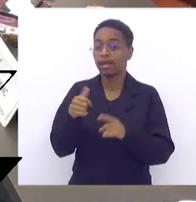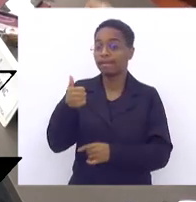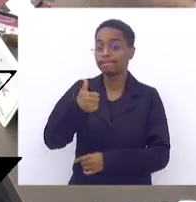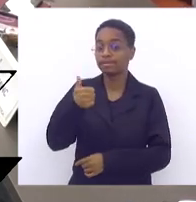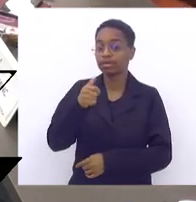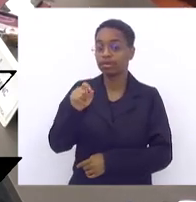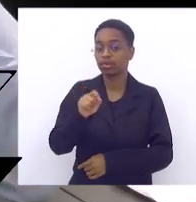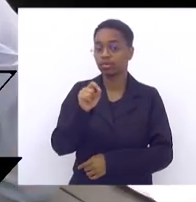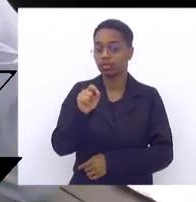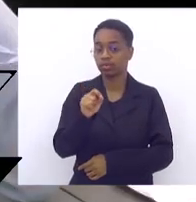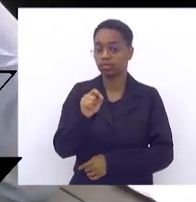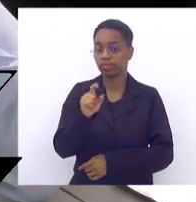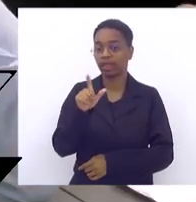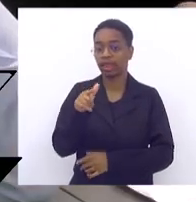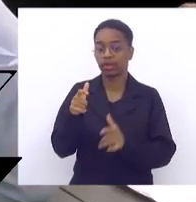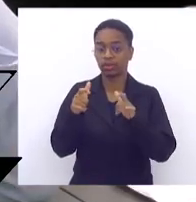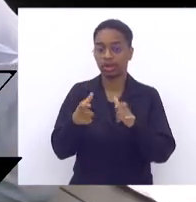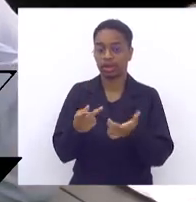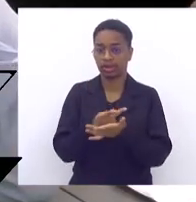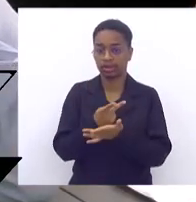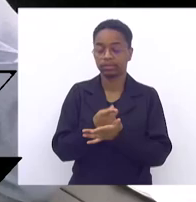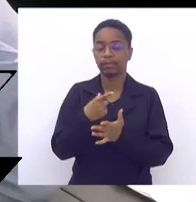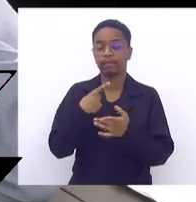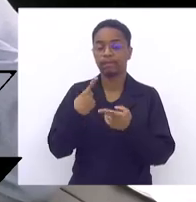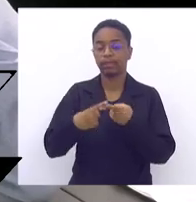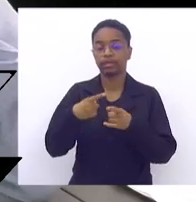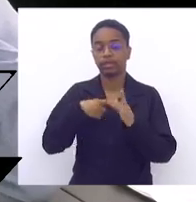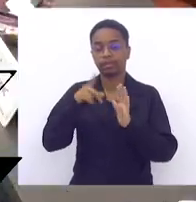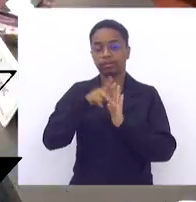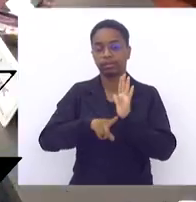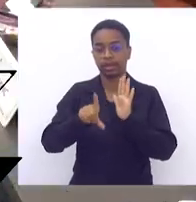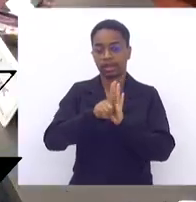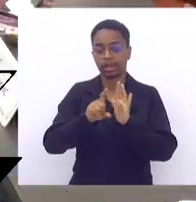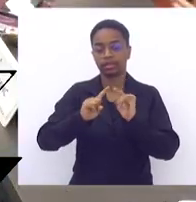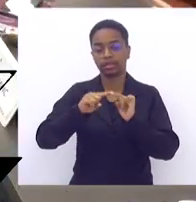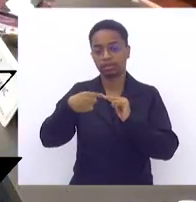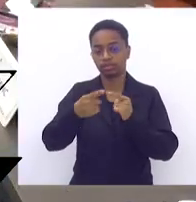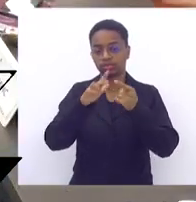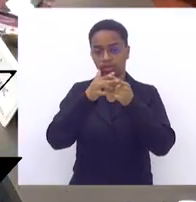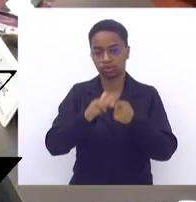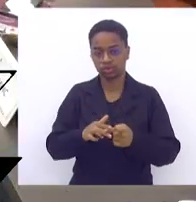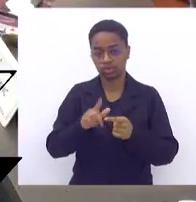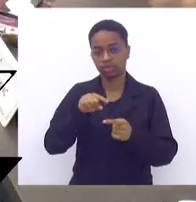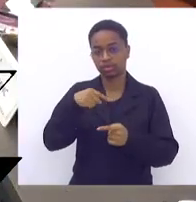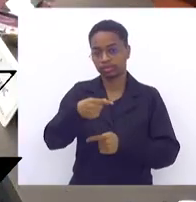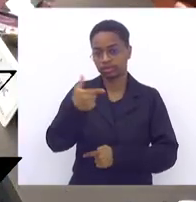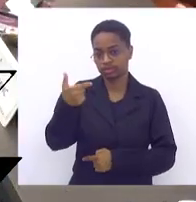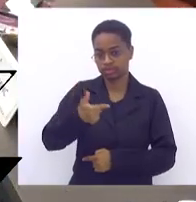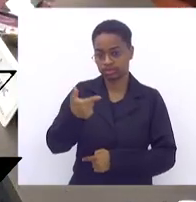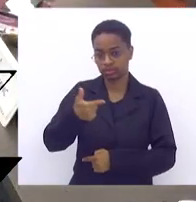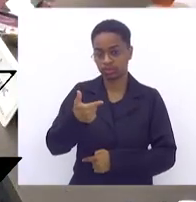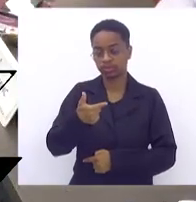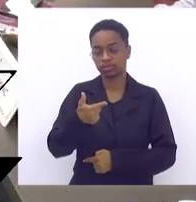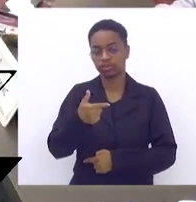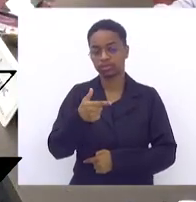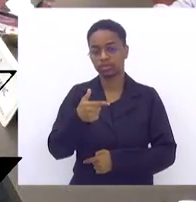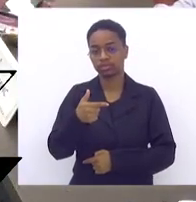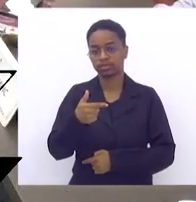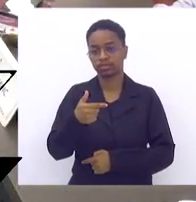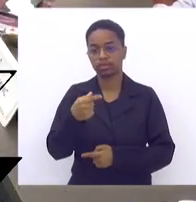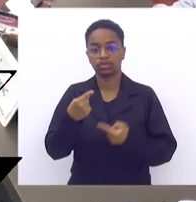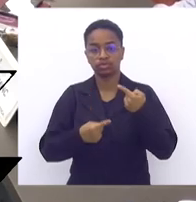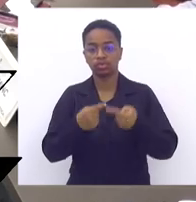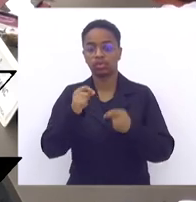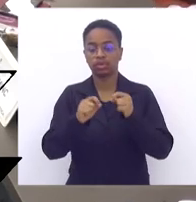A primeira delas foi a via errada. Ele entrou com PL, não por lei complementar. Corrigiu. Depois, a segunda discussão que nós esperamos na CCJ era o